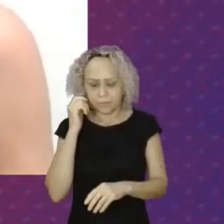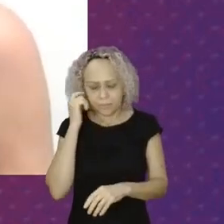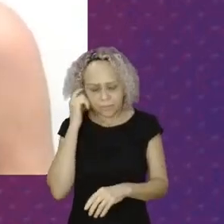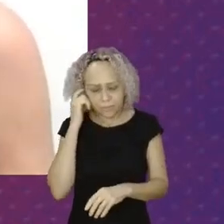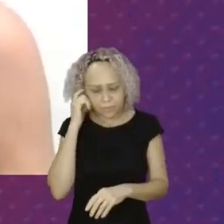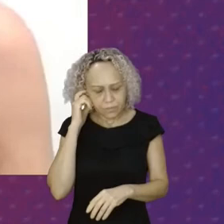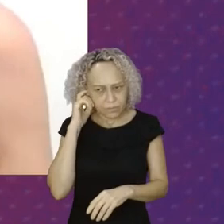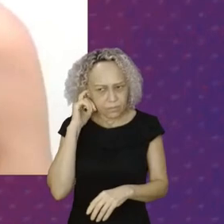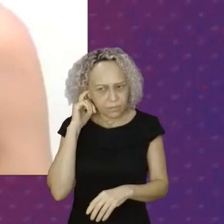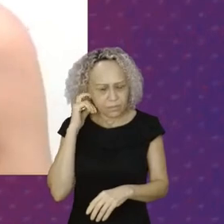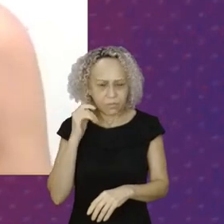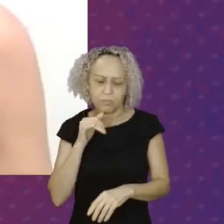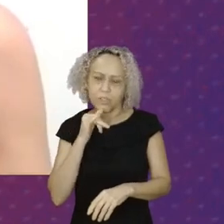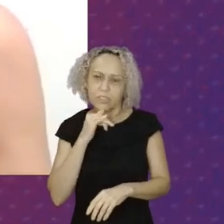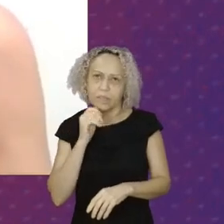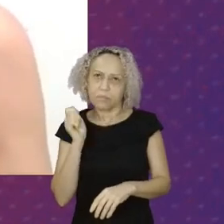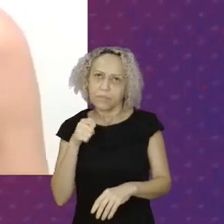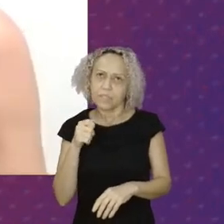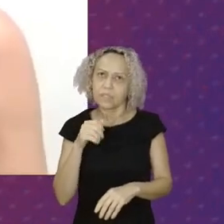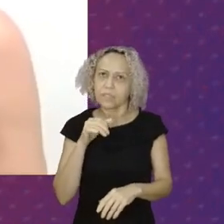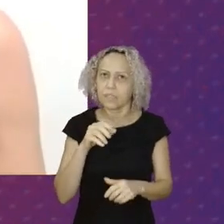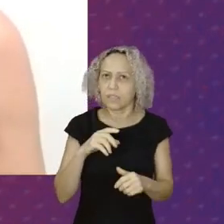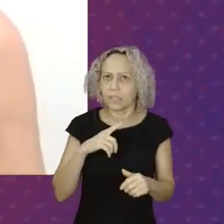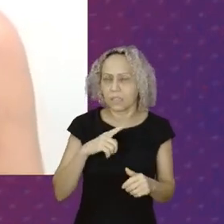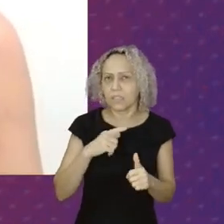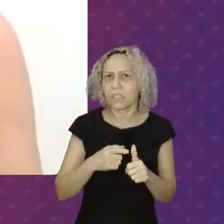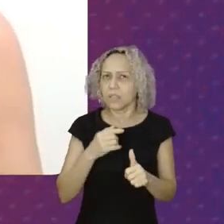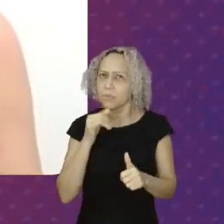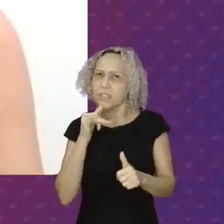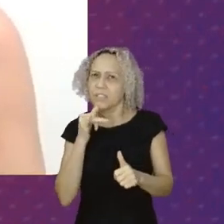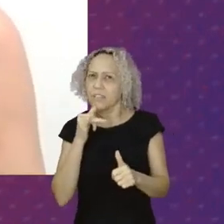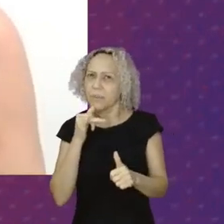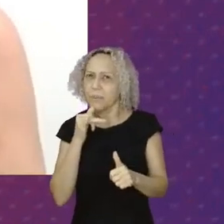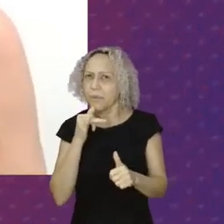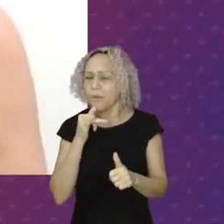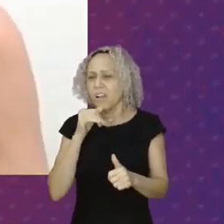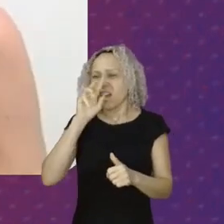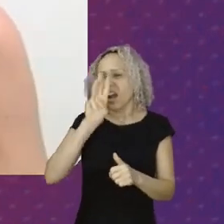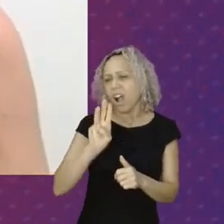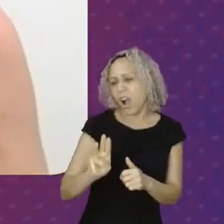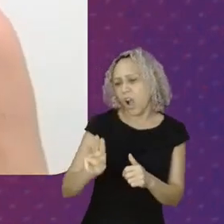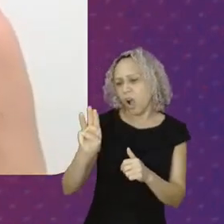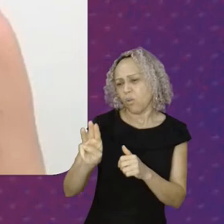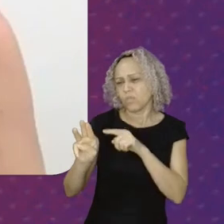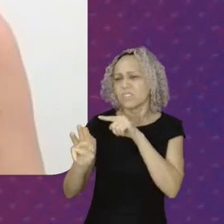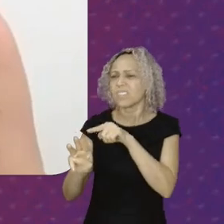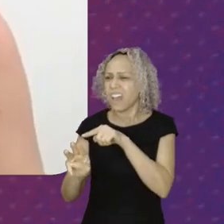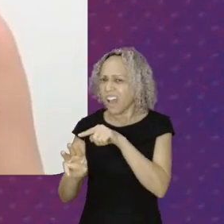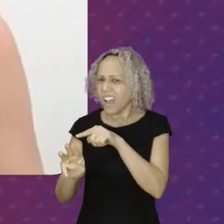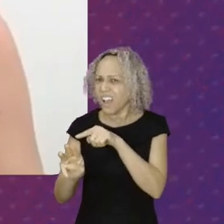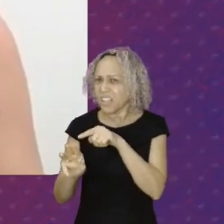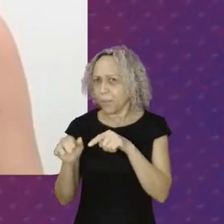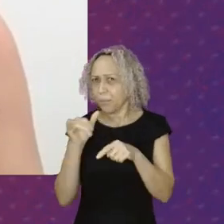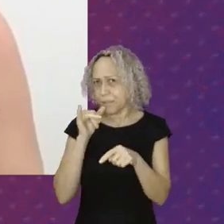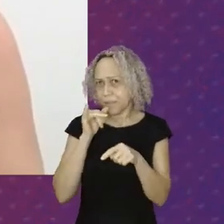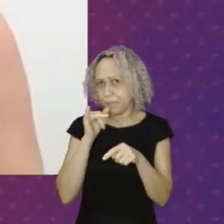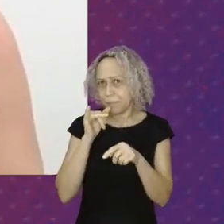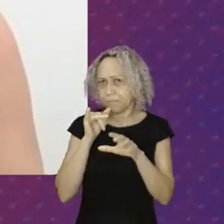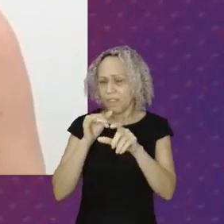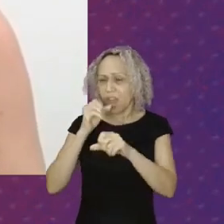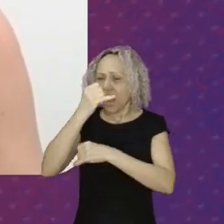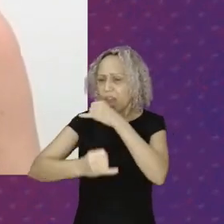uma mídia social, qualquer que seja ela. Quais são as condições de acessibilidade